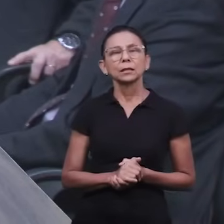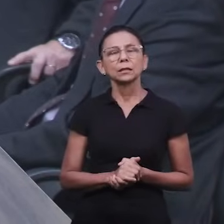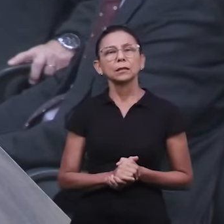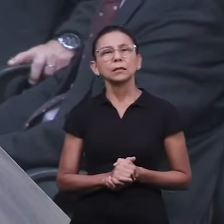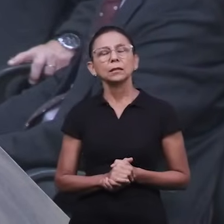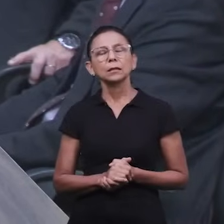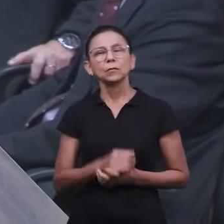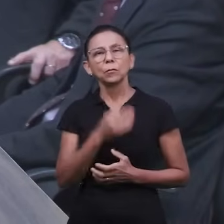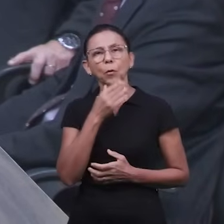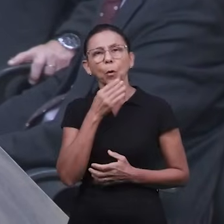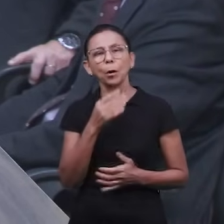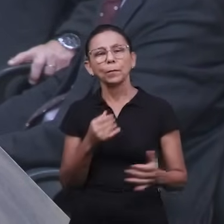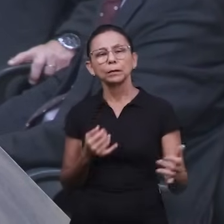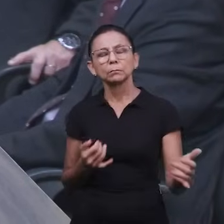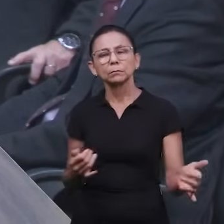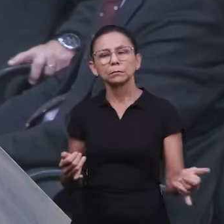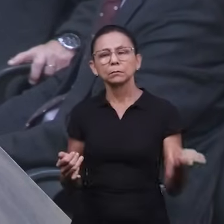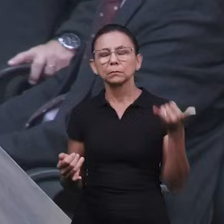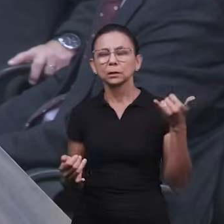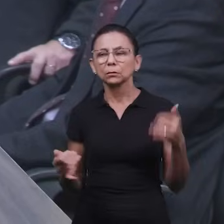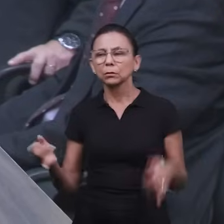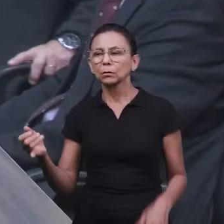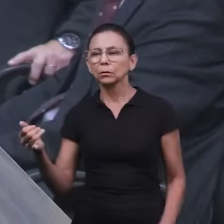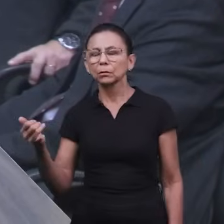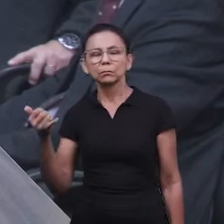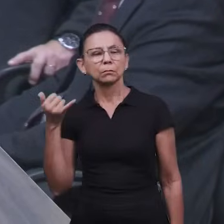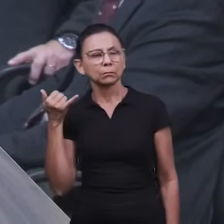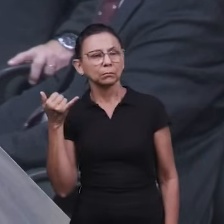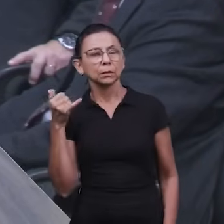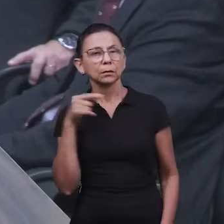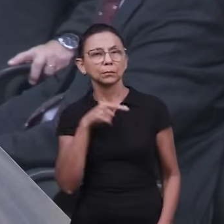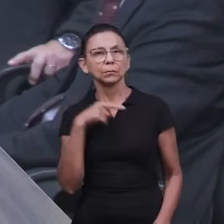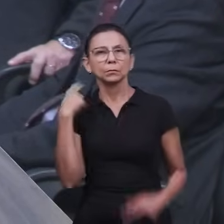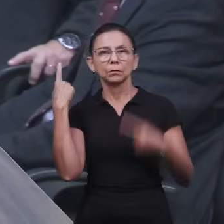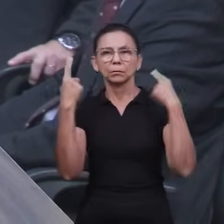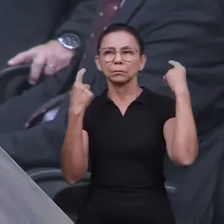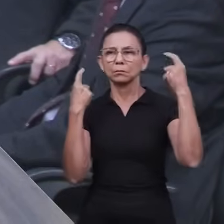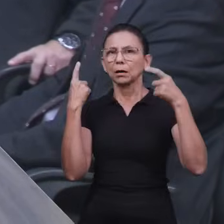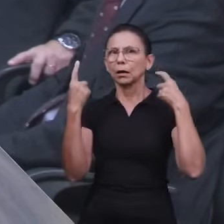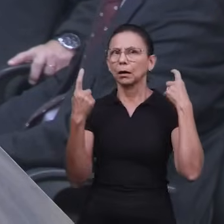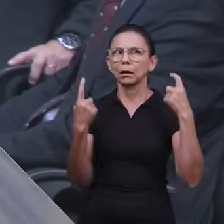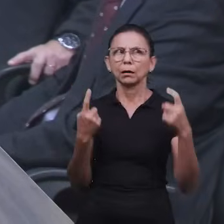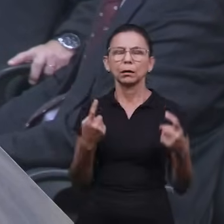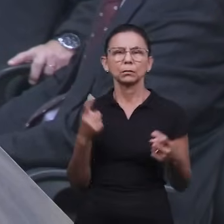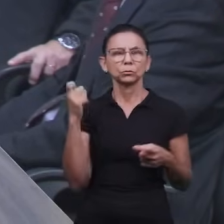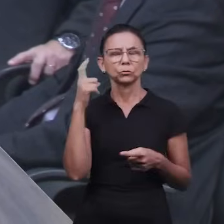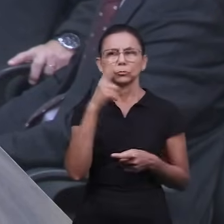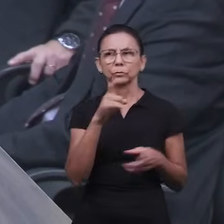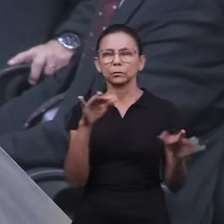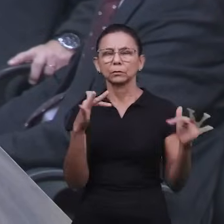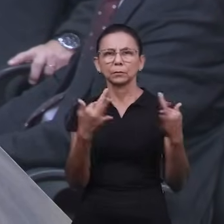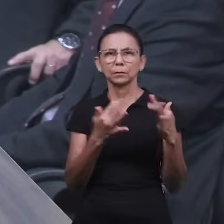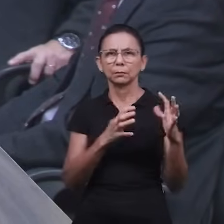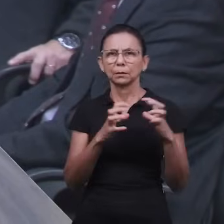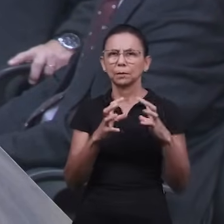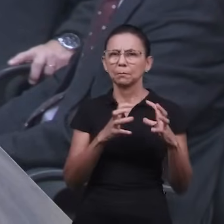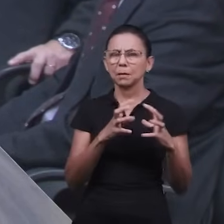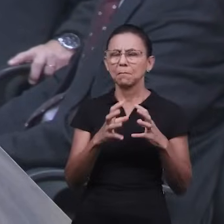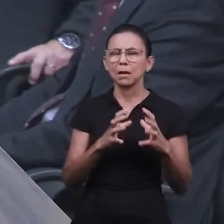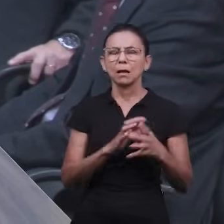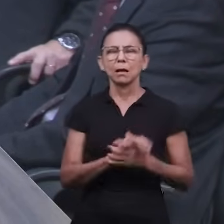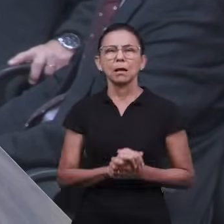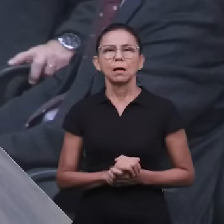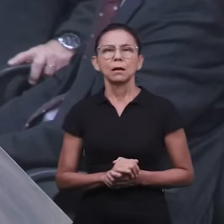ligou, e ele ligou assim, preocupado, né? Porque devido ao conflito que estava tendo dentro do lar, ele é a